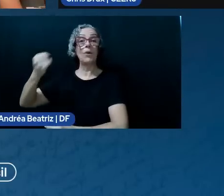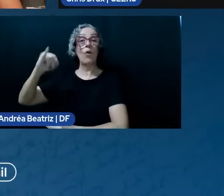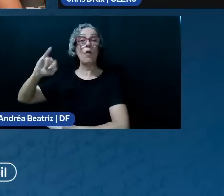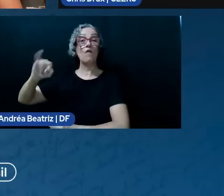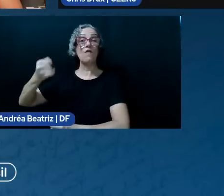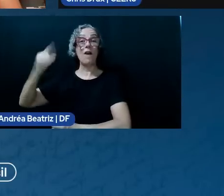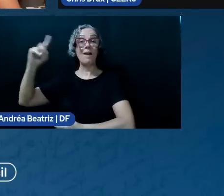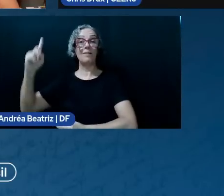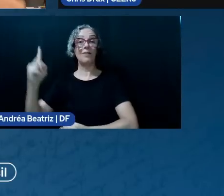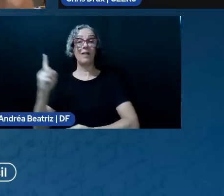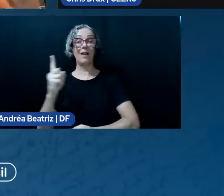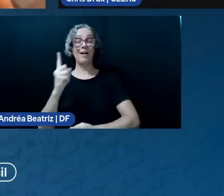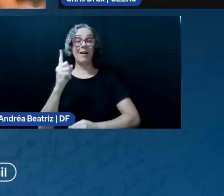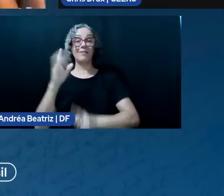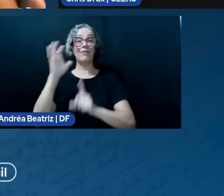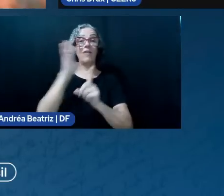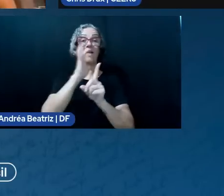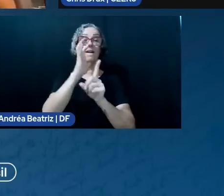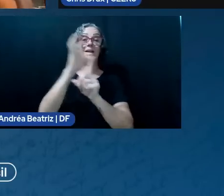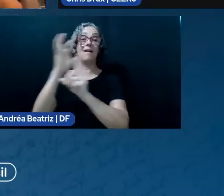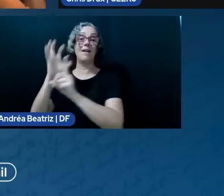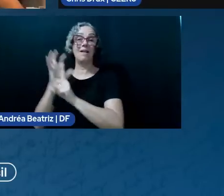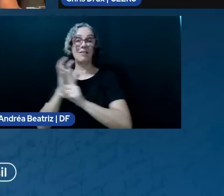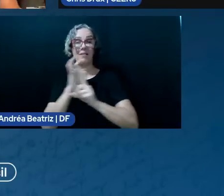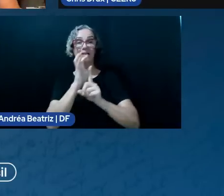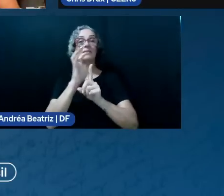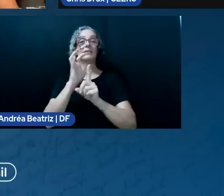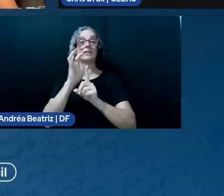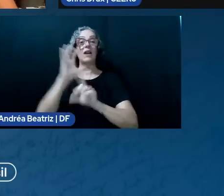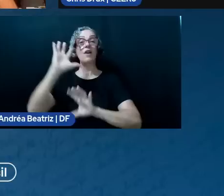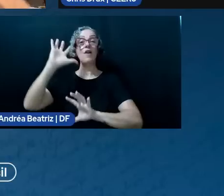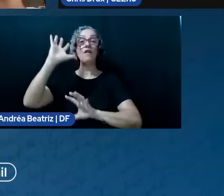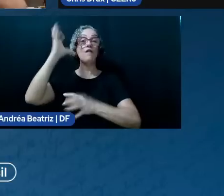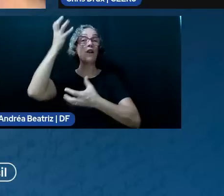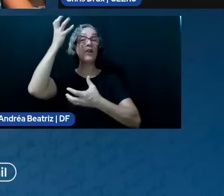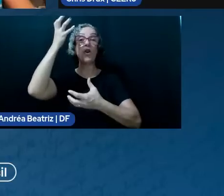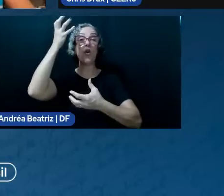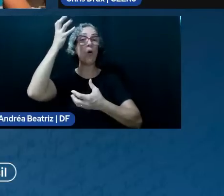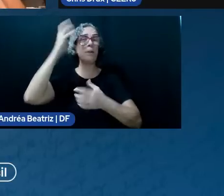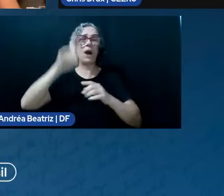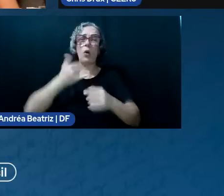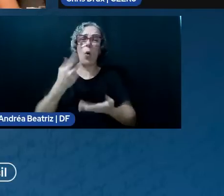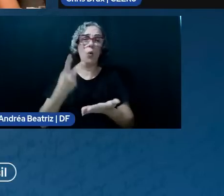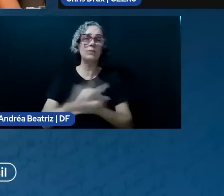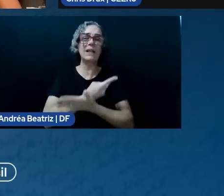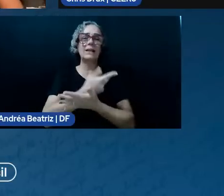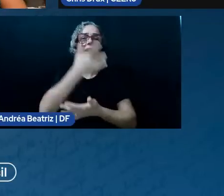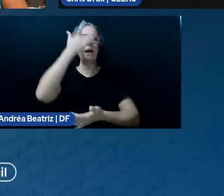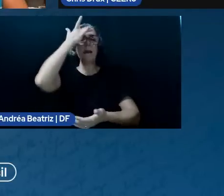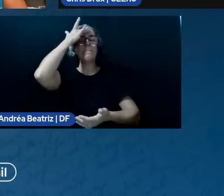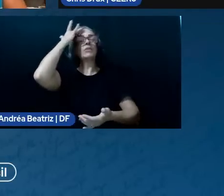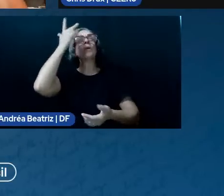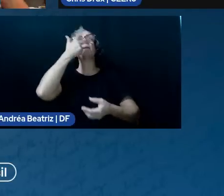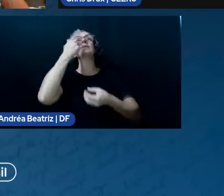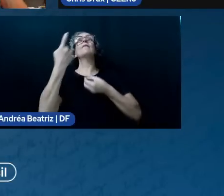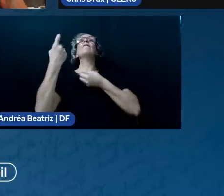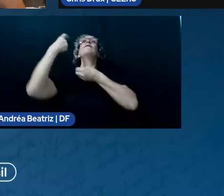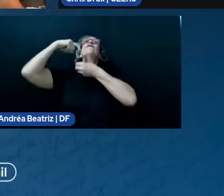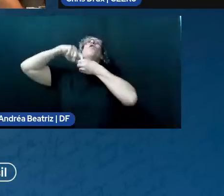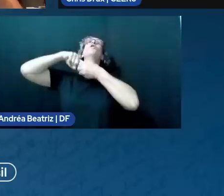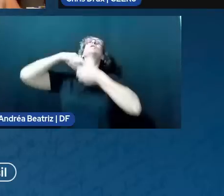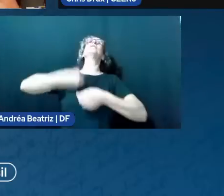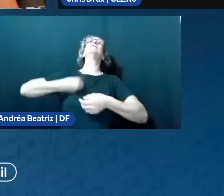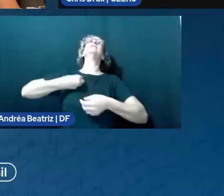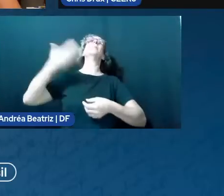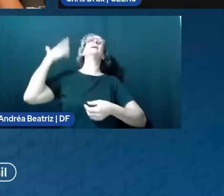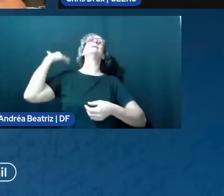mais variados possíveis. As pessoas conseguem ler pensamento, conseguem regredir em vidas, mas